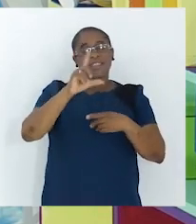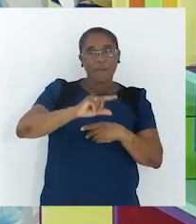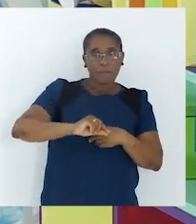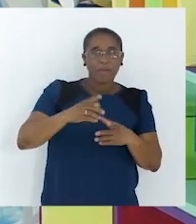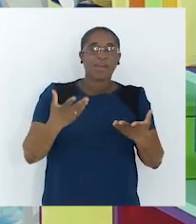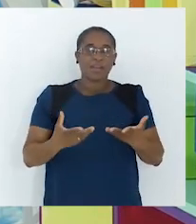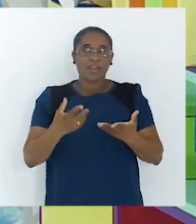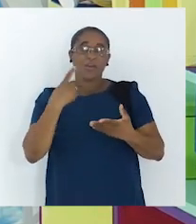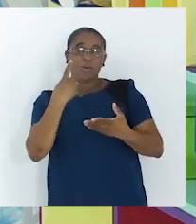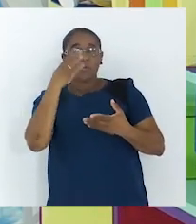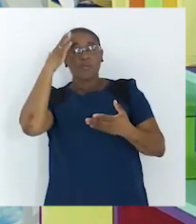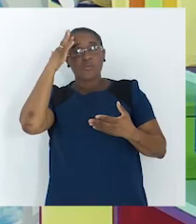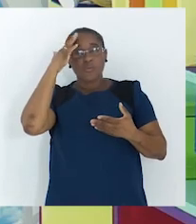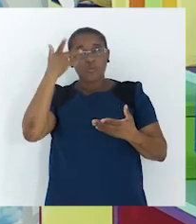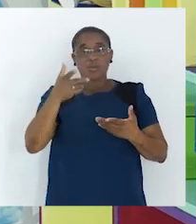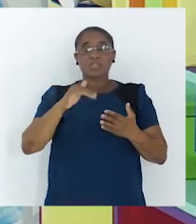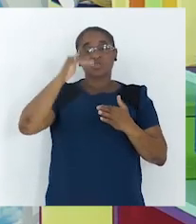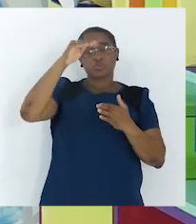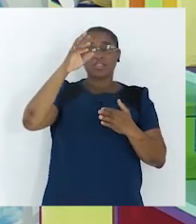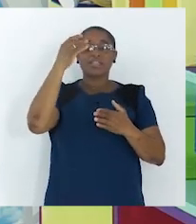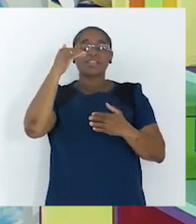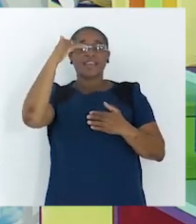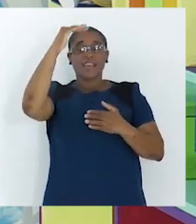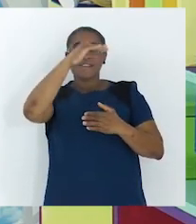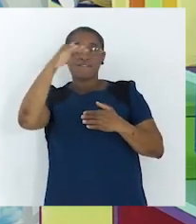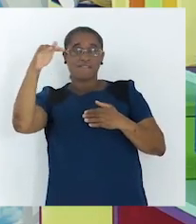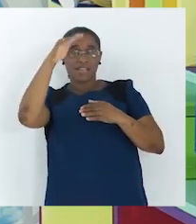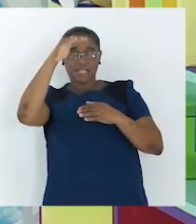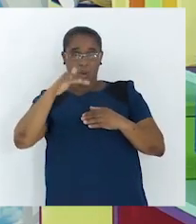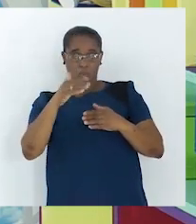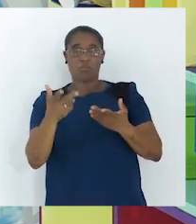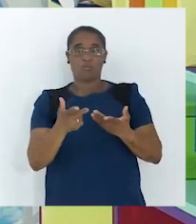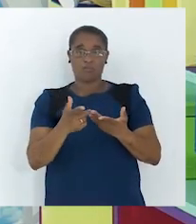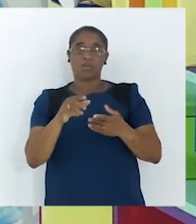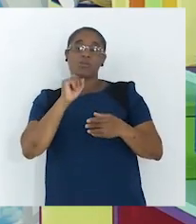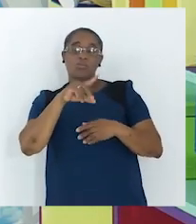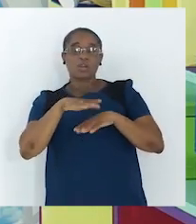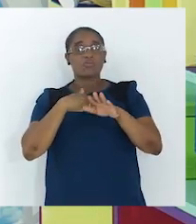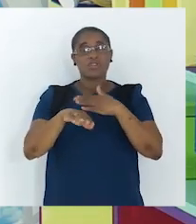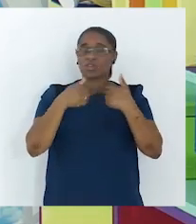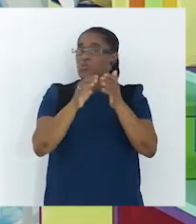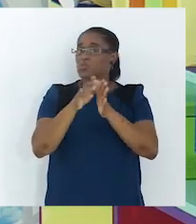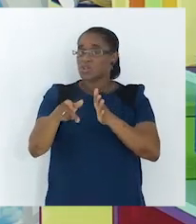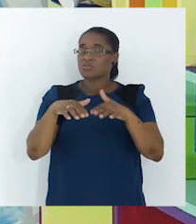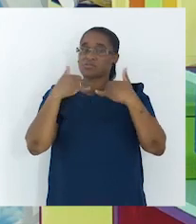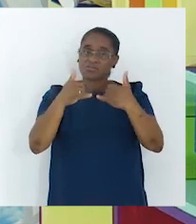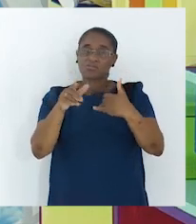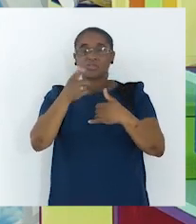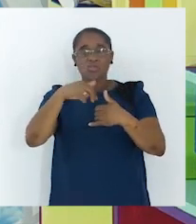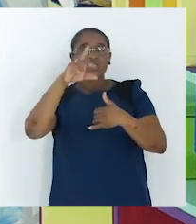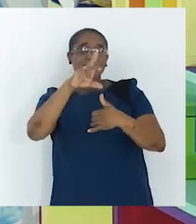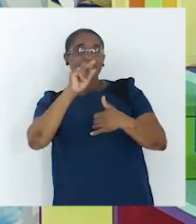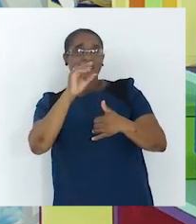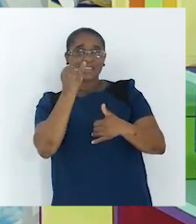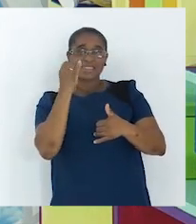uma o número de expoente fracionário podemos fazer tudo seguir a mente nós regionalizamos